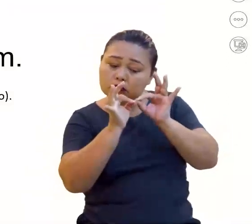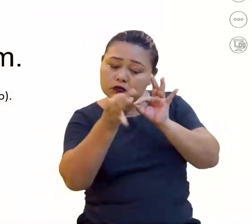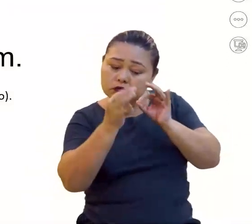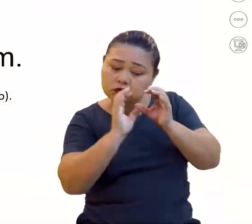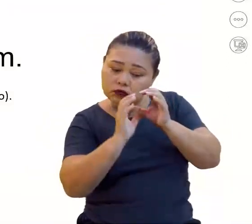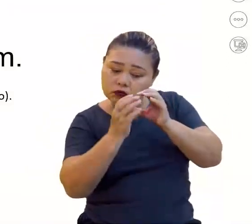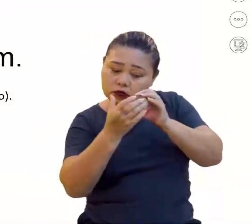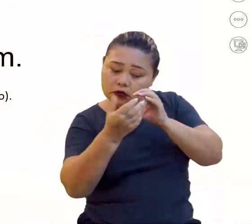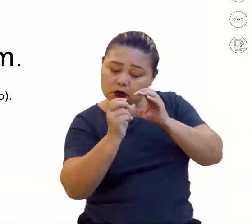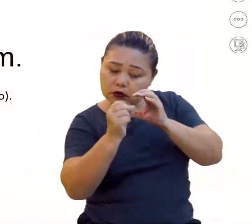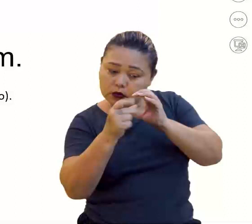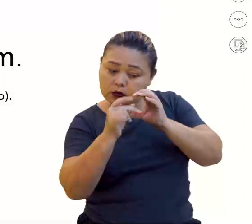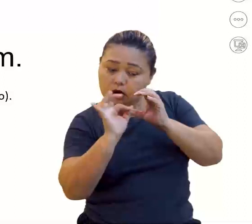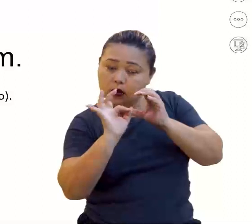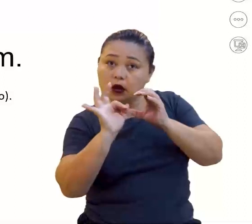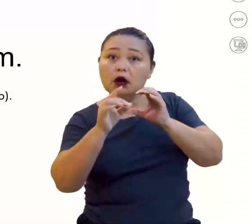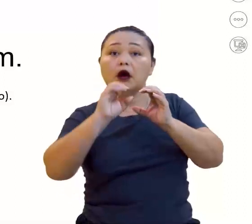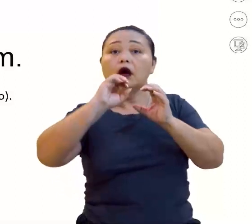de